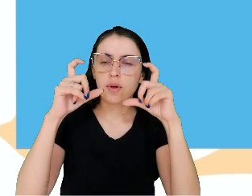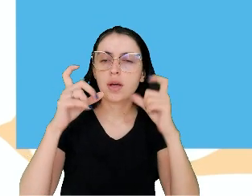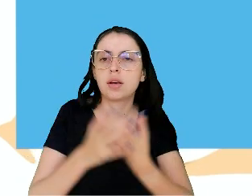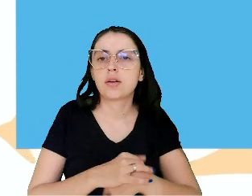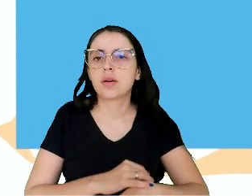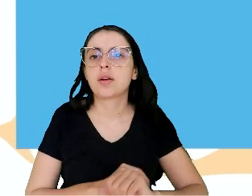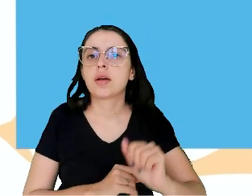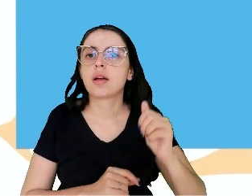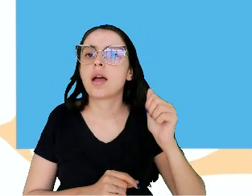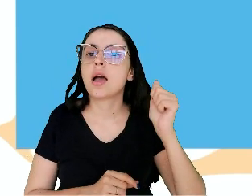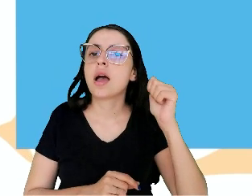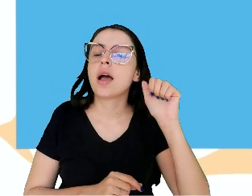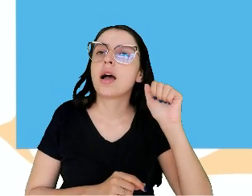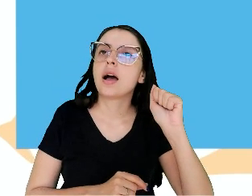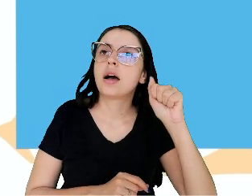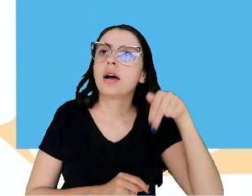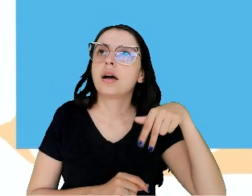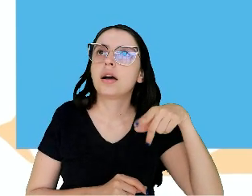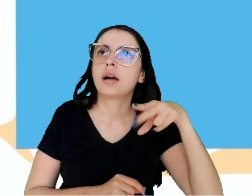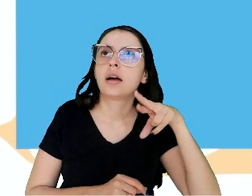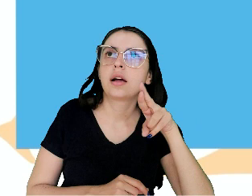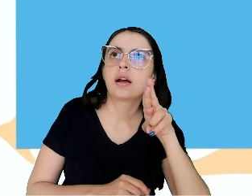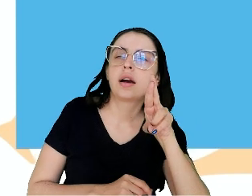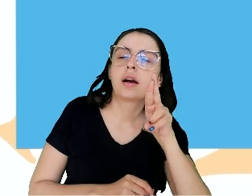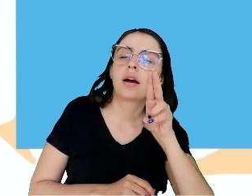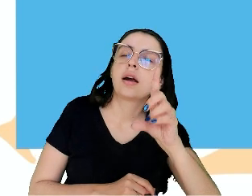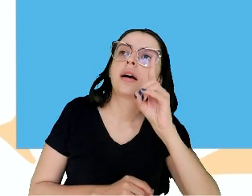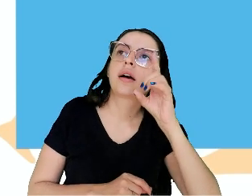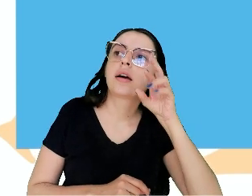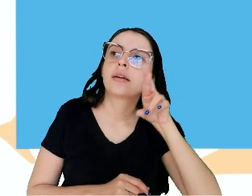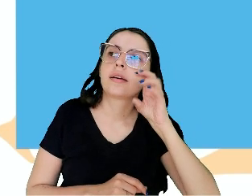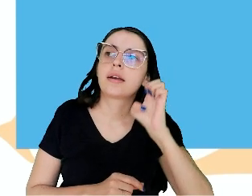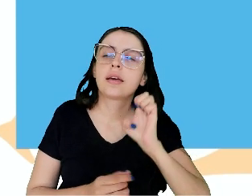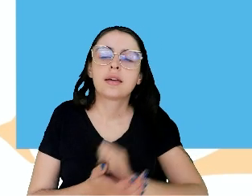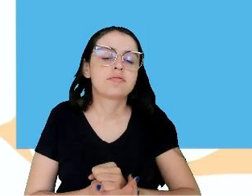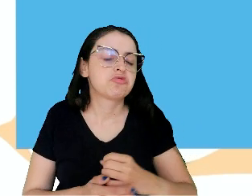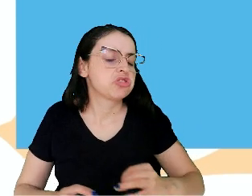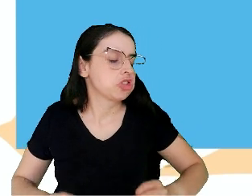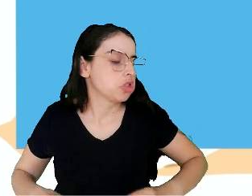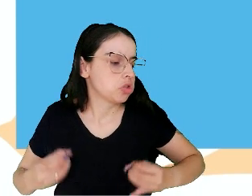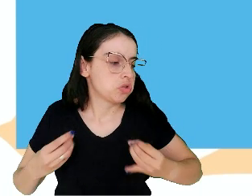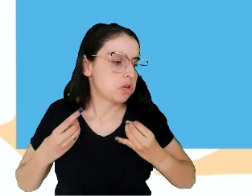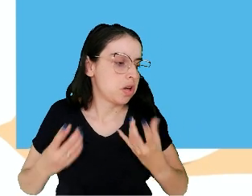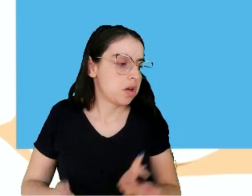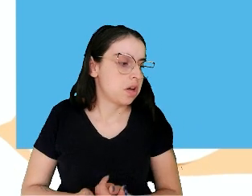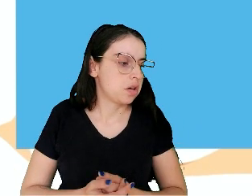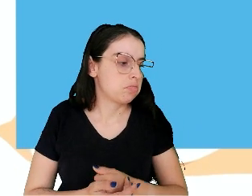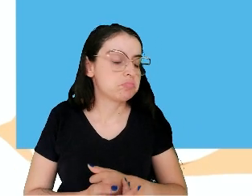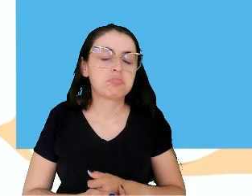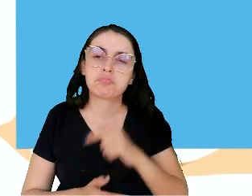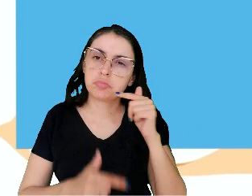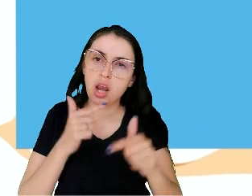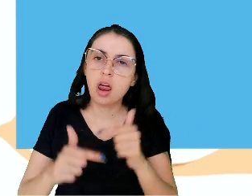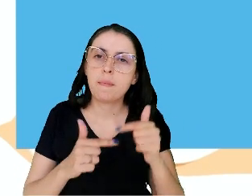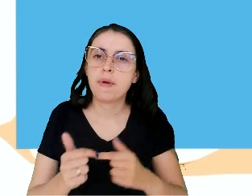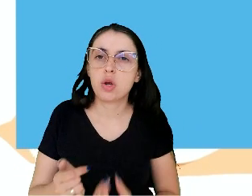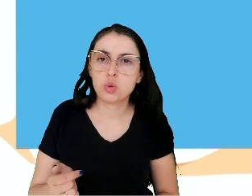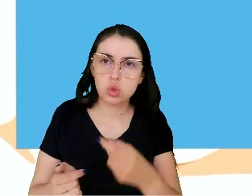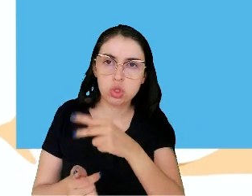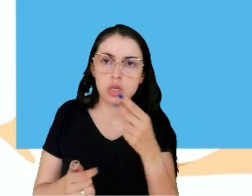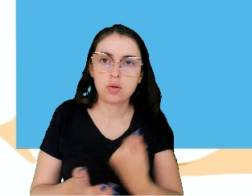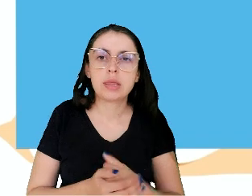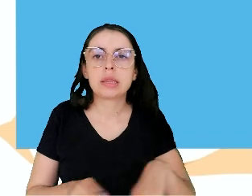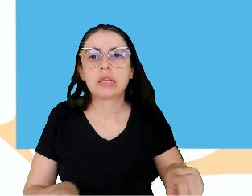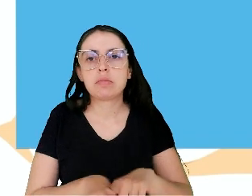profissional carioca André Arruda, que nos honra com a sua presença, que além de realizar o trabalho autoral, também atua